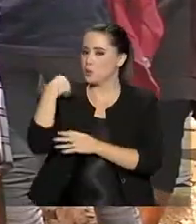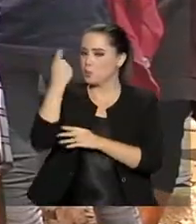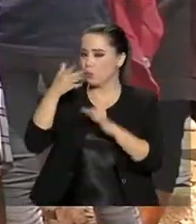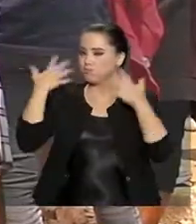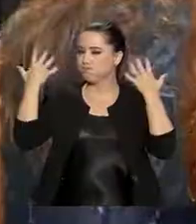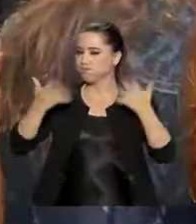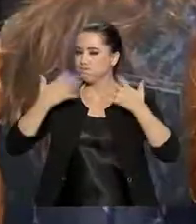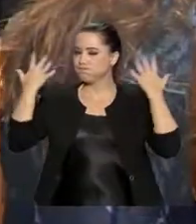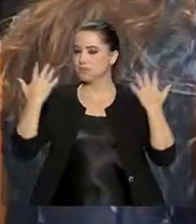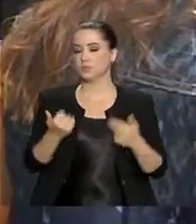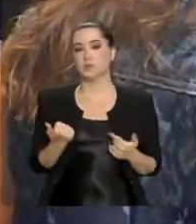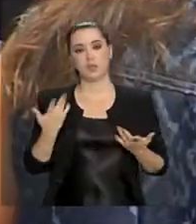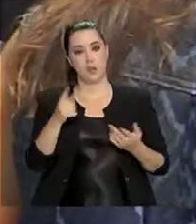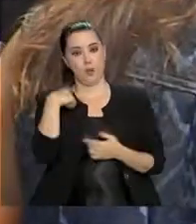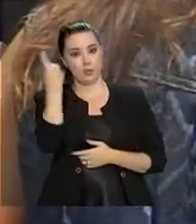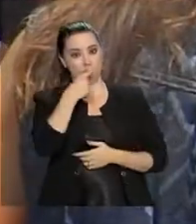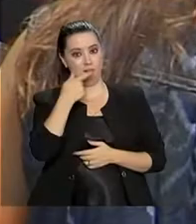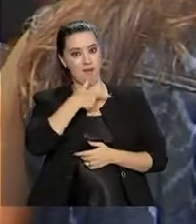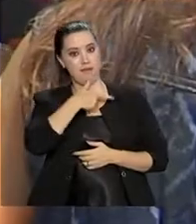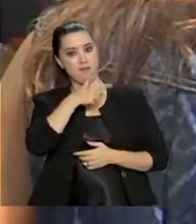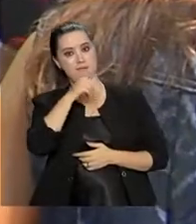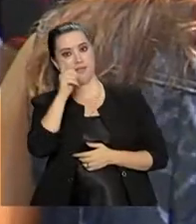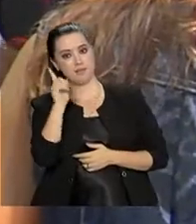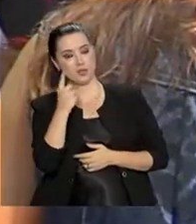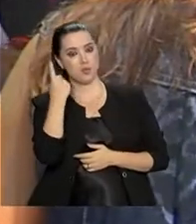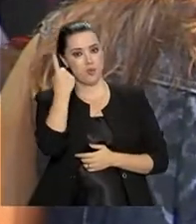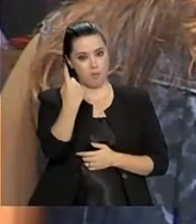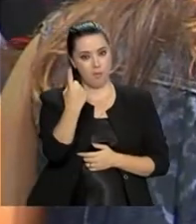horário de verão. Com os relógios adiantados em